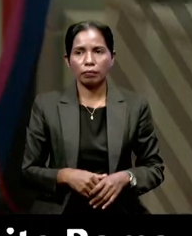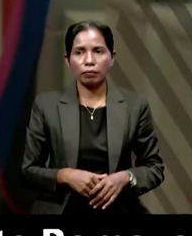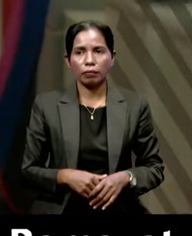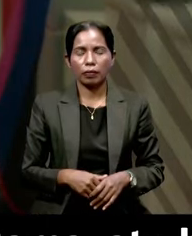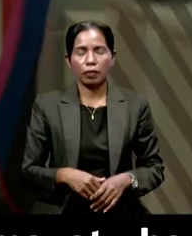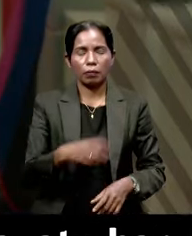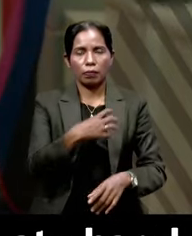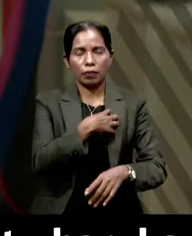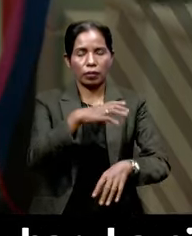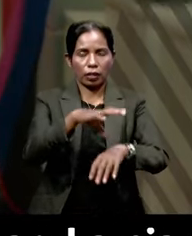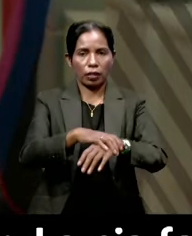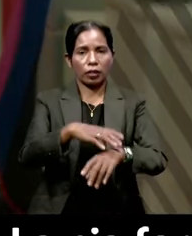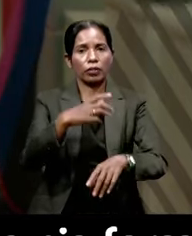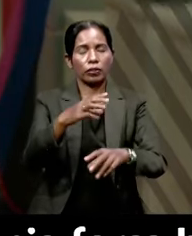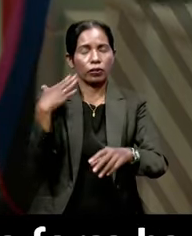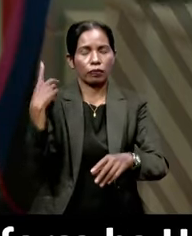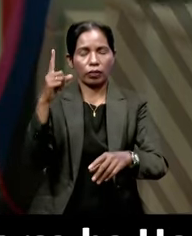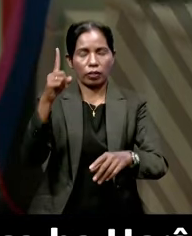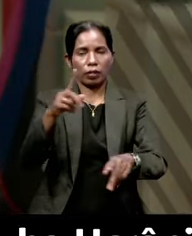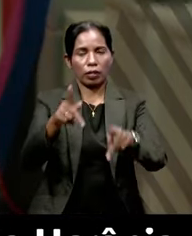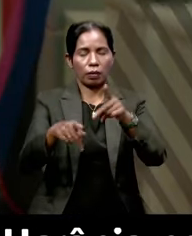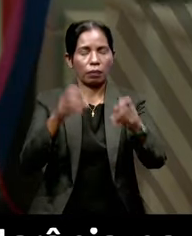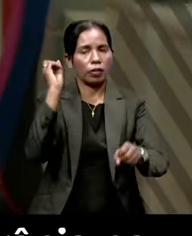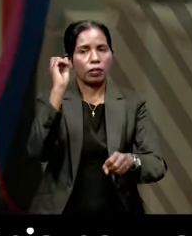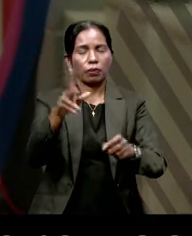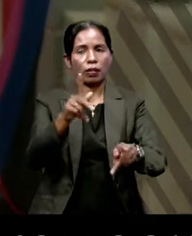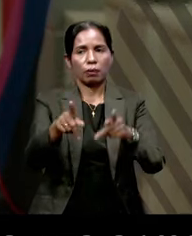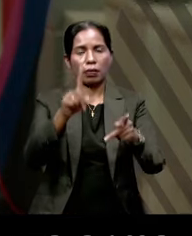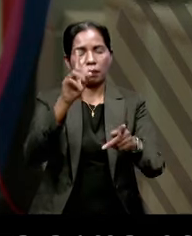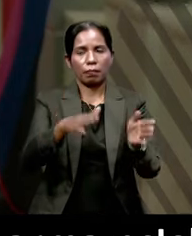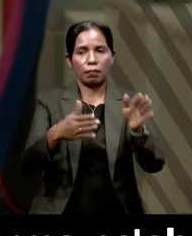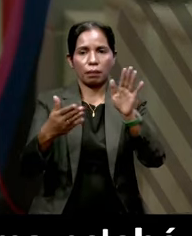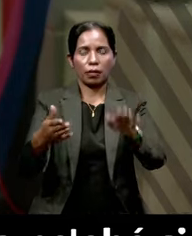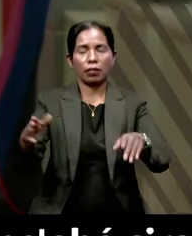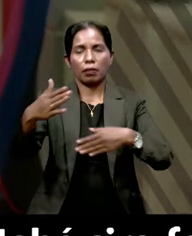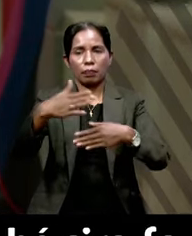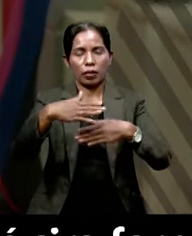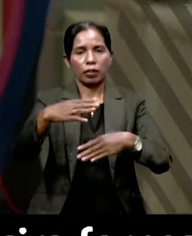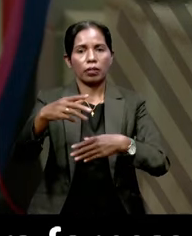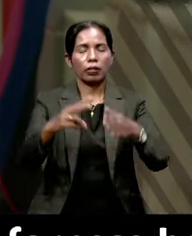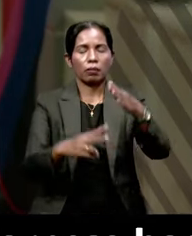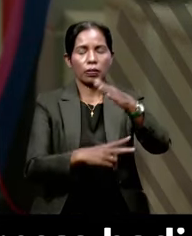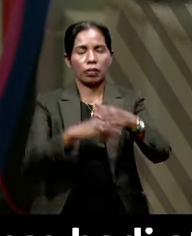Penetrada tem jovem em rua, suspeito no BD, confia tudo a mate, cidadão Ida Basic Ponte, Chipalpe.